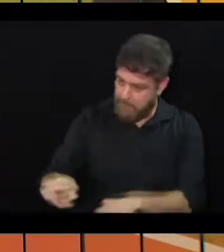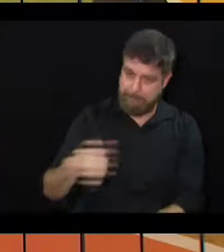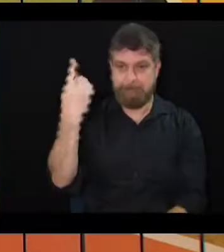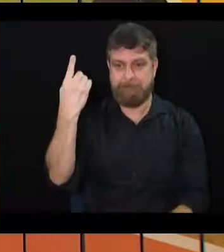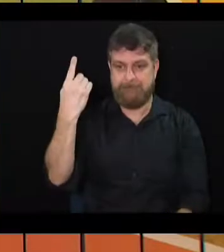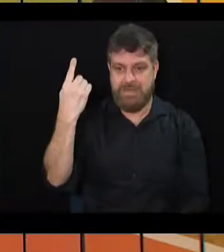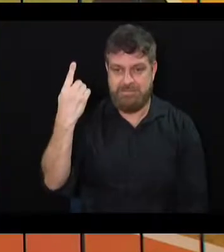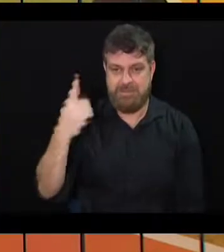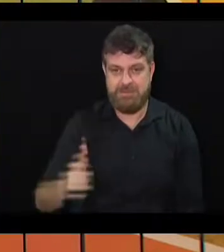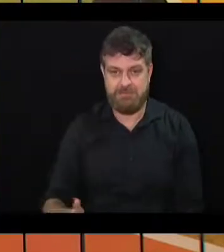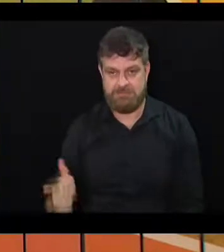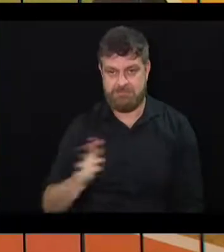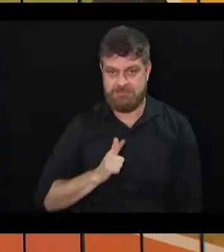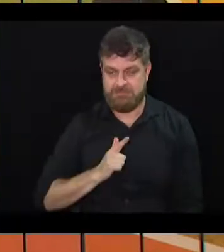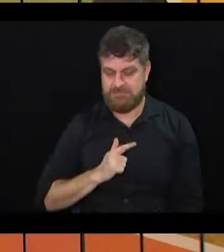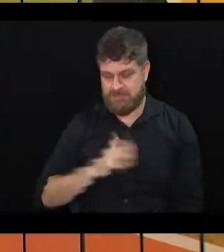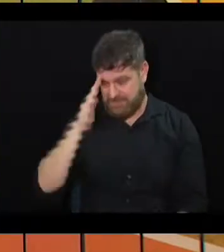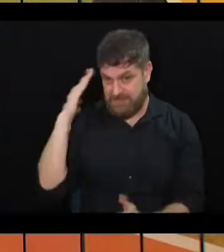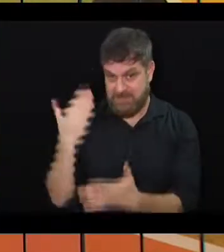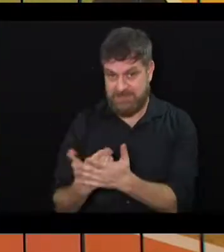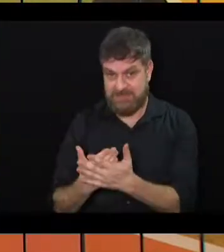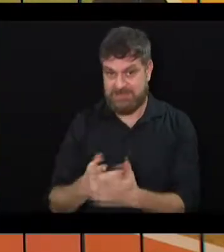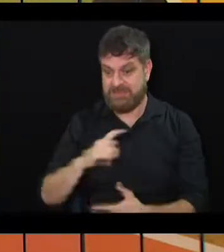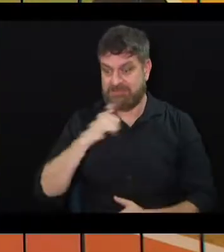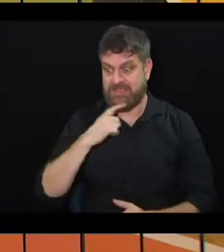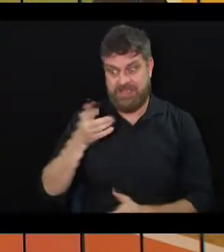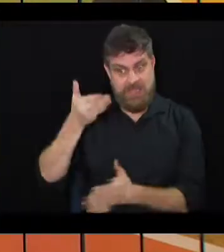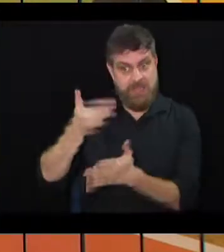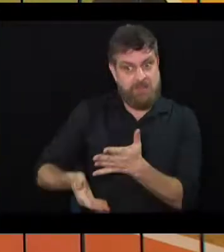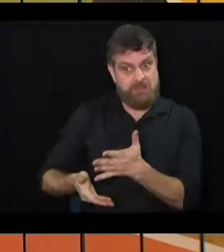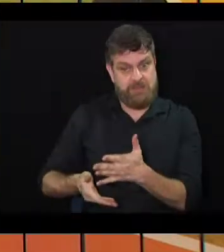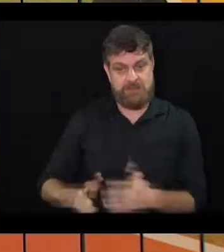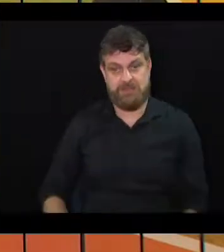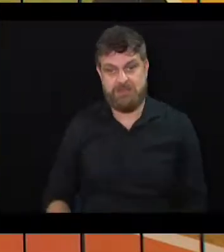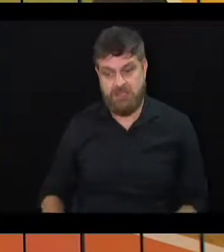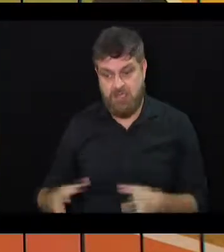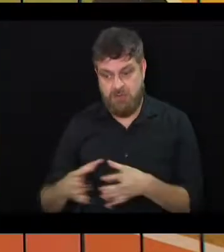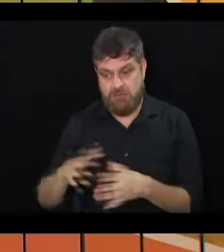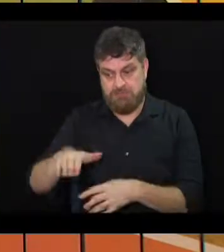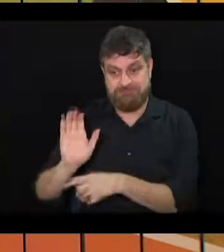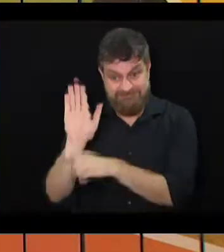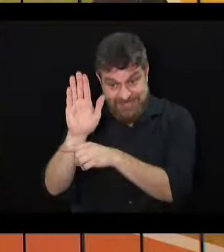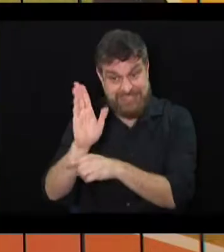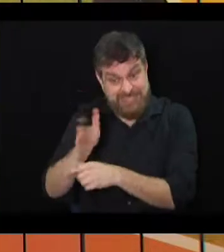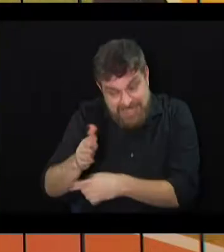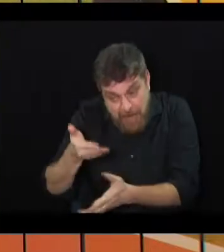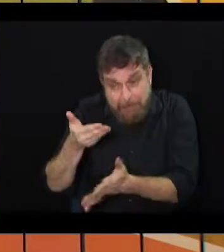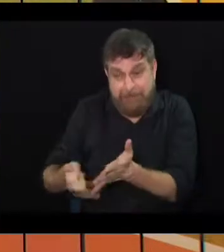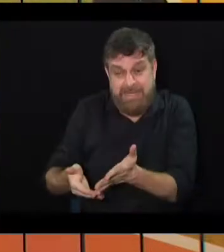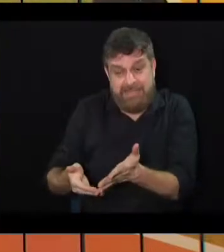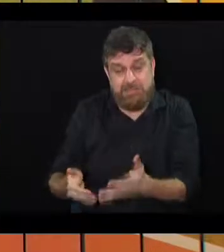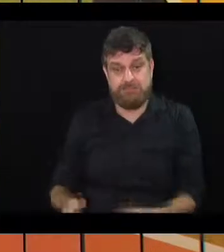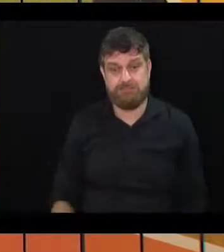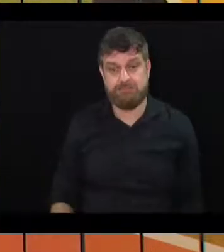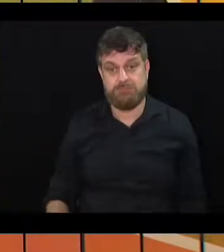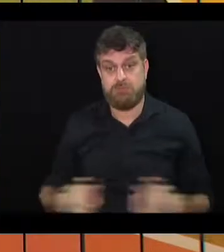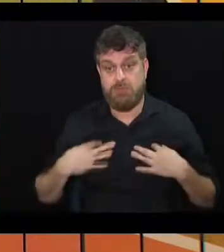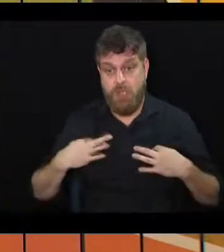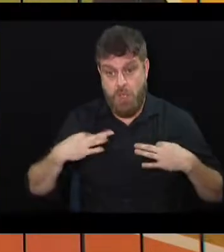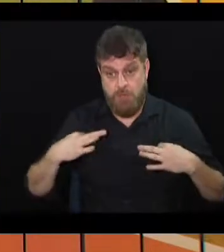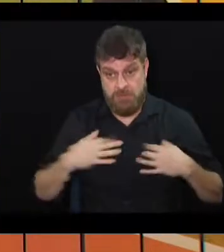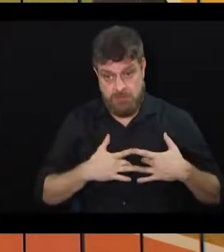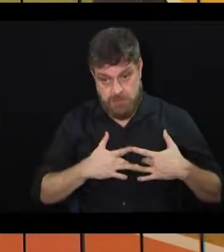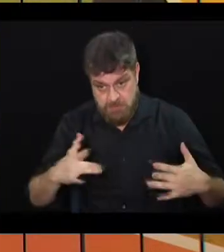posição garantida, mas tenho certeza que ninguém quer perder hoje, já que a equipe vem de derrota, né? Campanha do agasalho